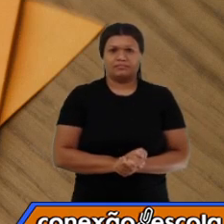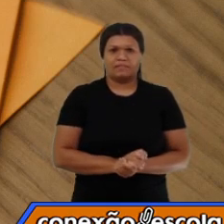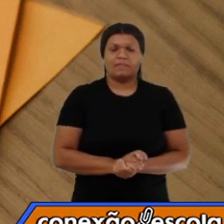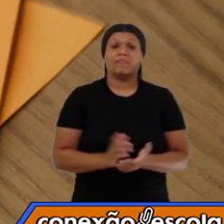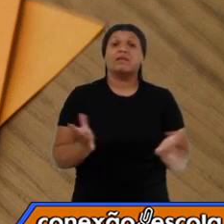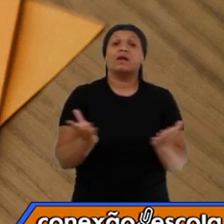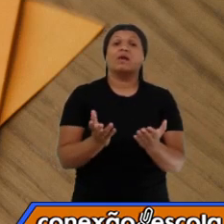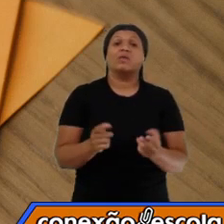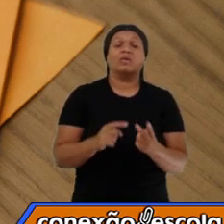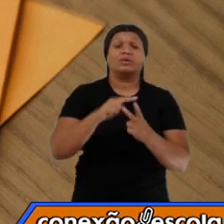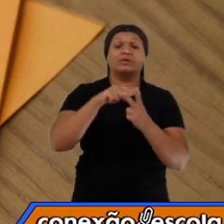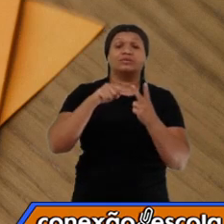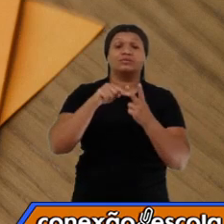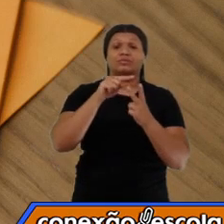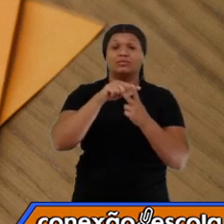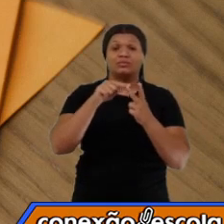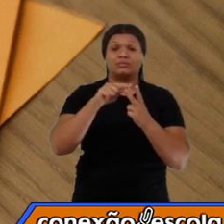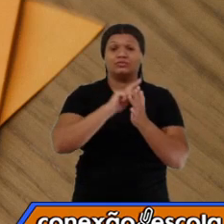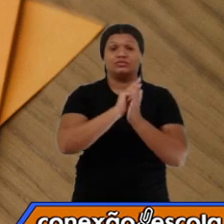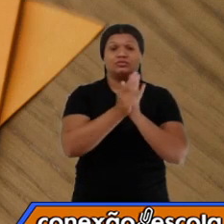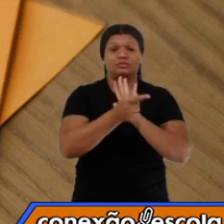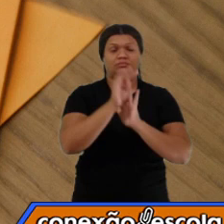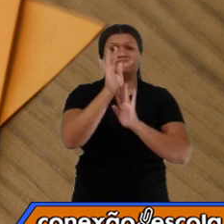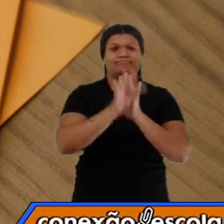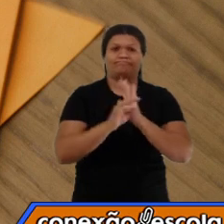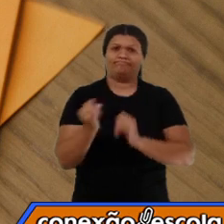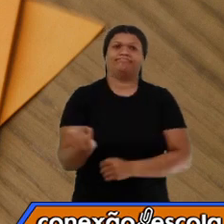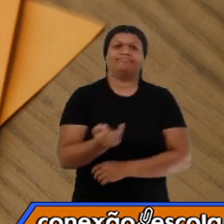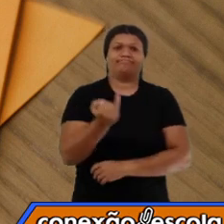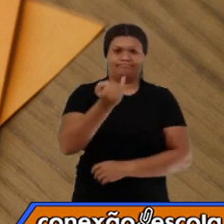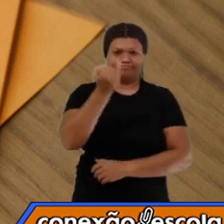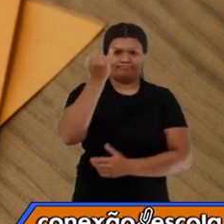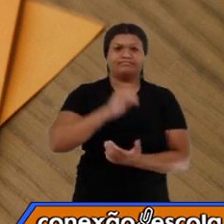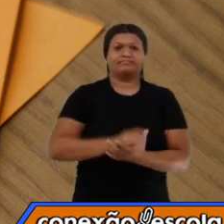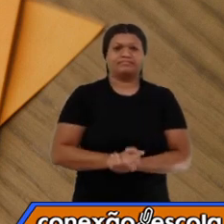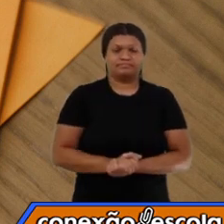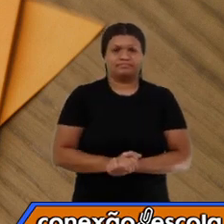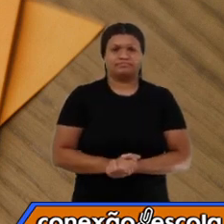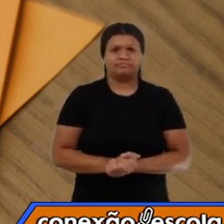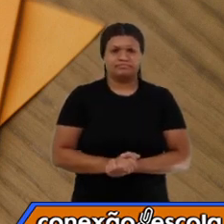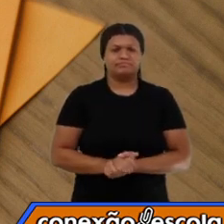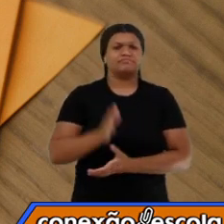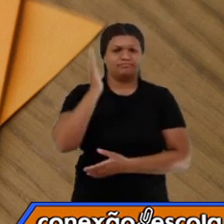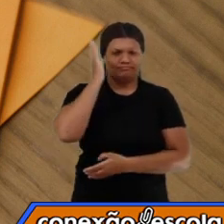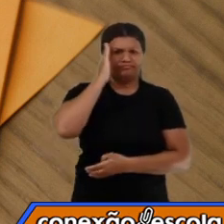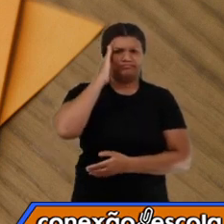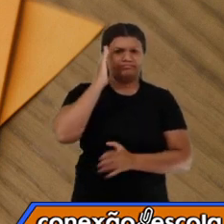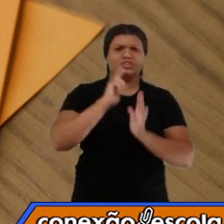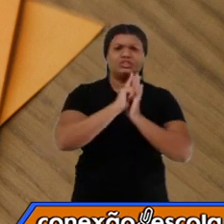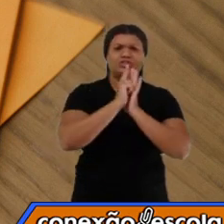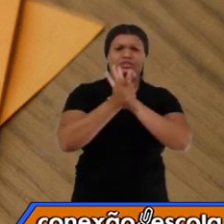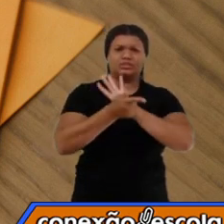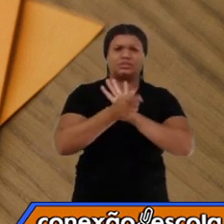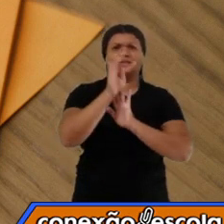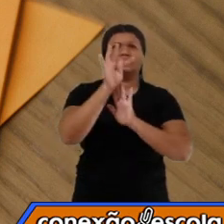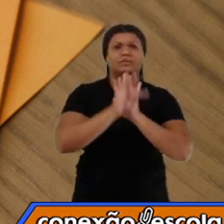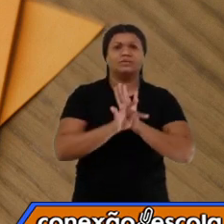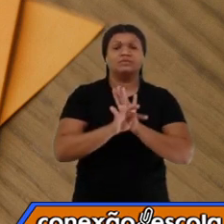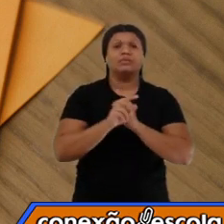Dois gêneros textuais muito importantes aqui, ó, gente. Eu sei que é o gênero